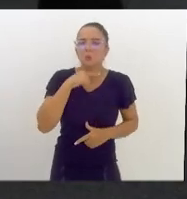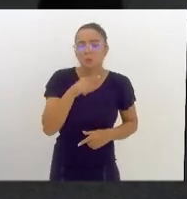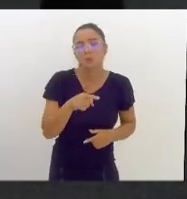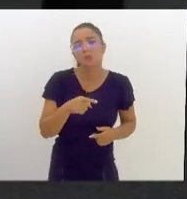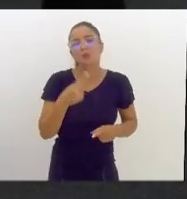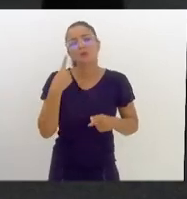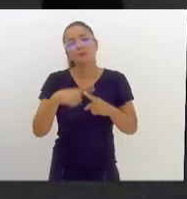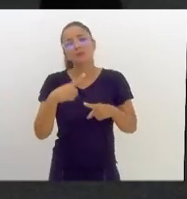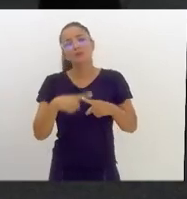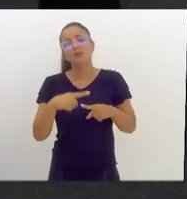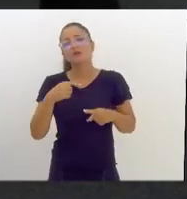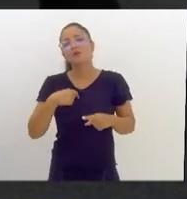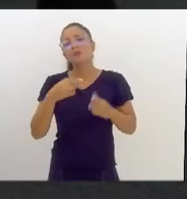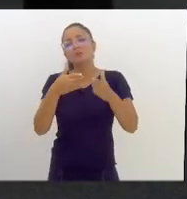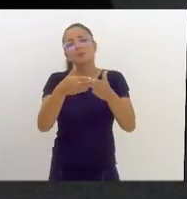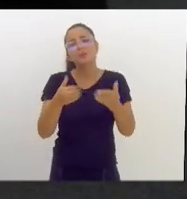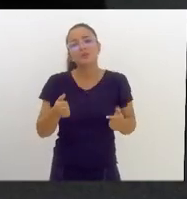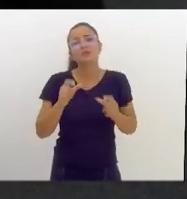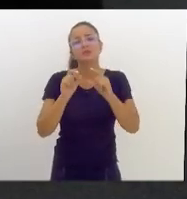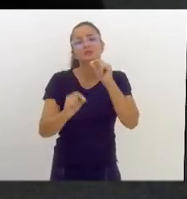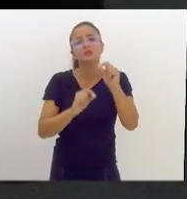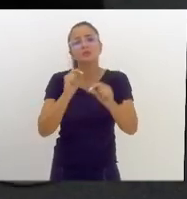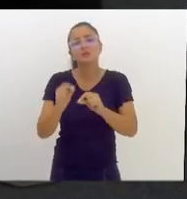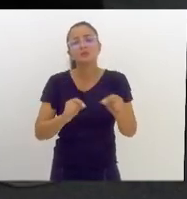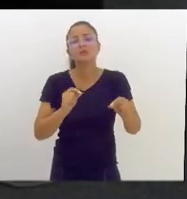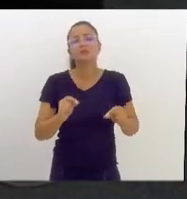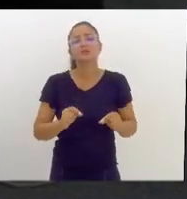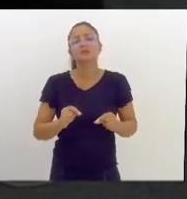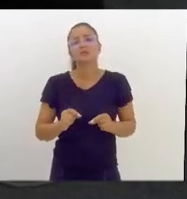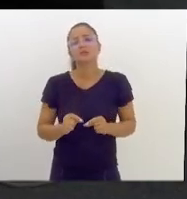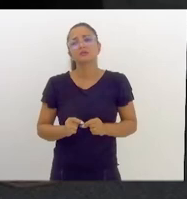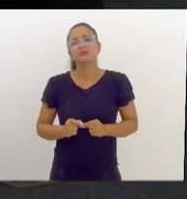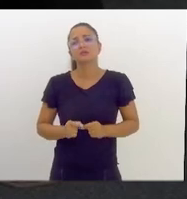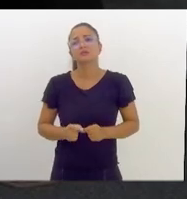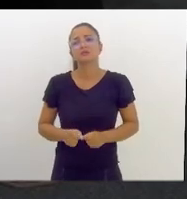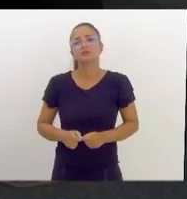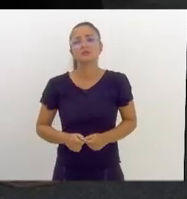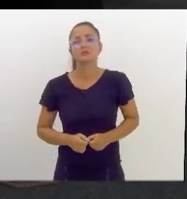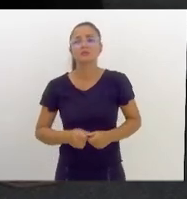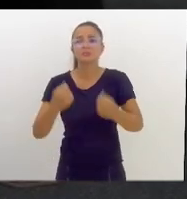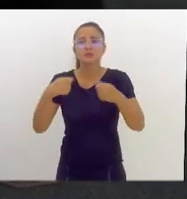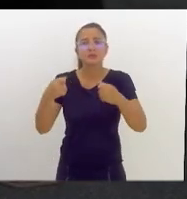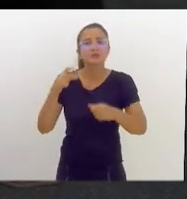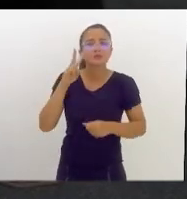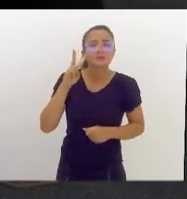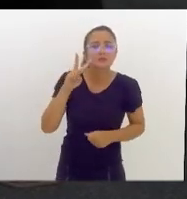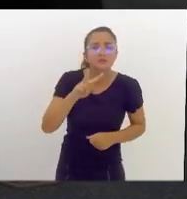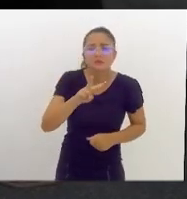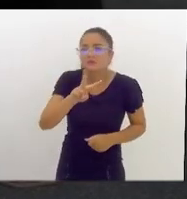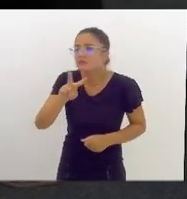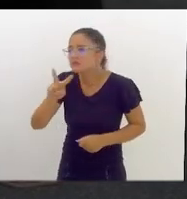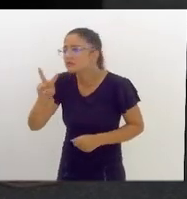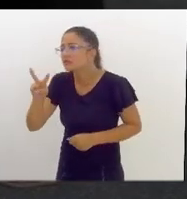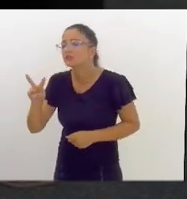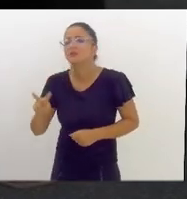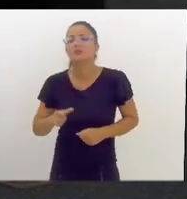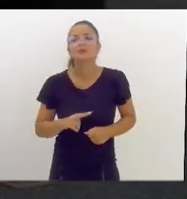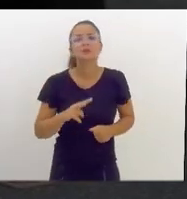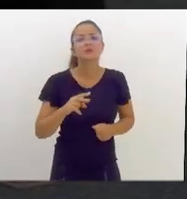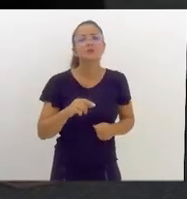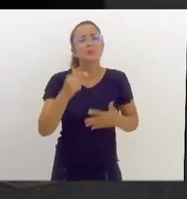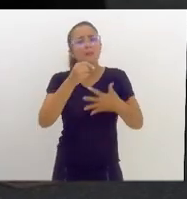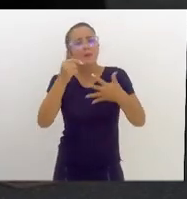verdade, pede é que haja celeridade no processamento de todas as medidas